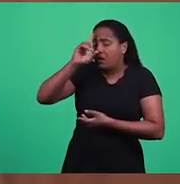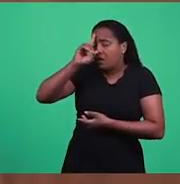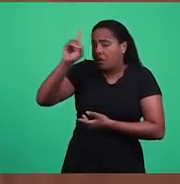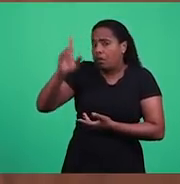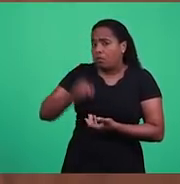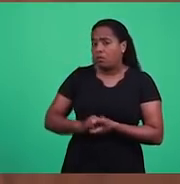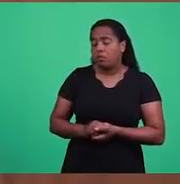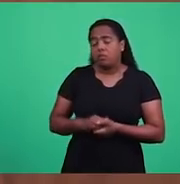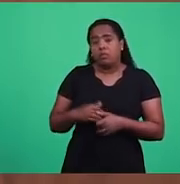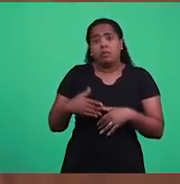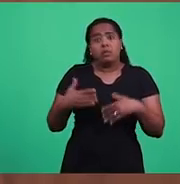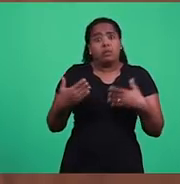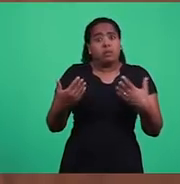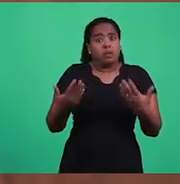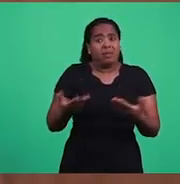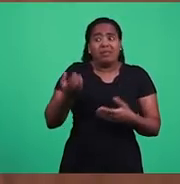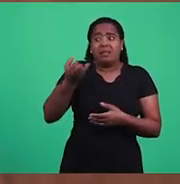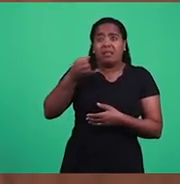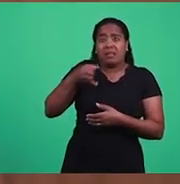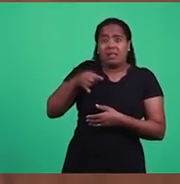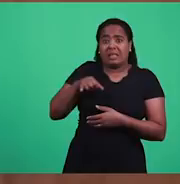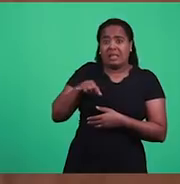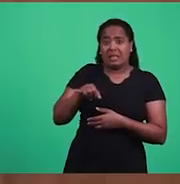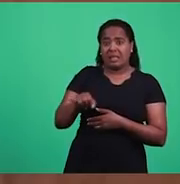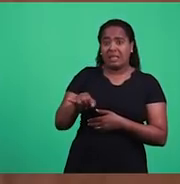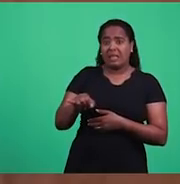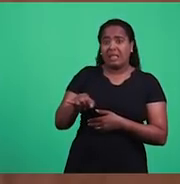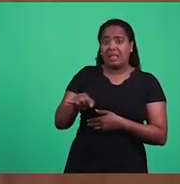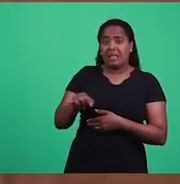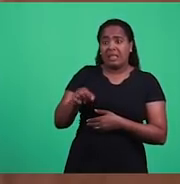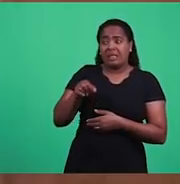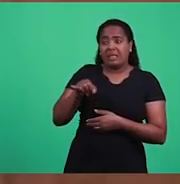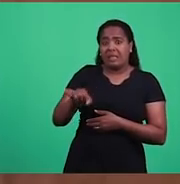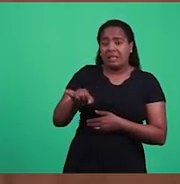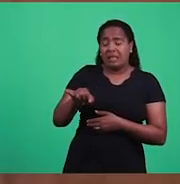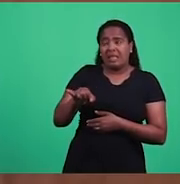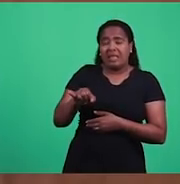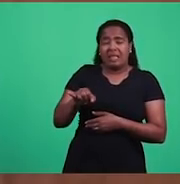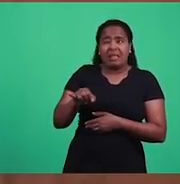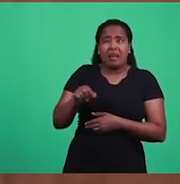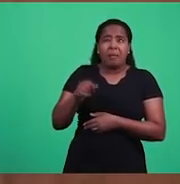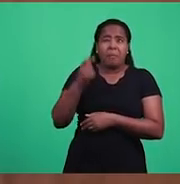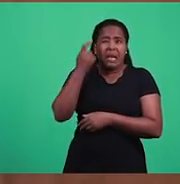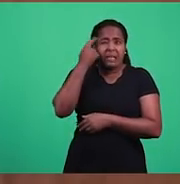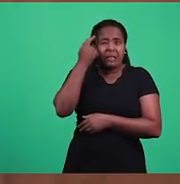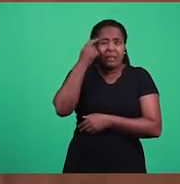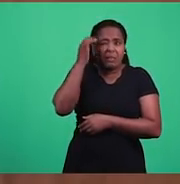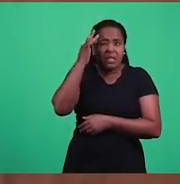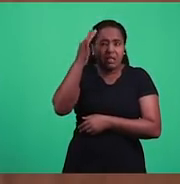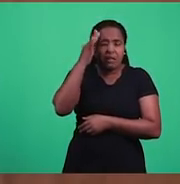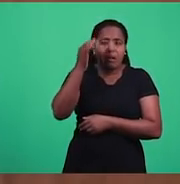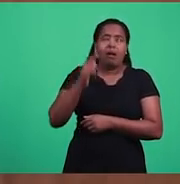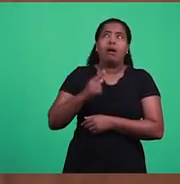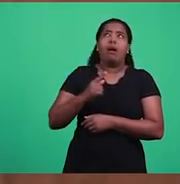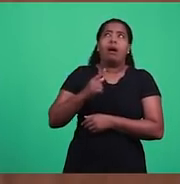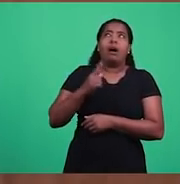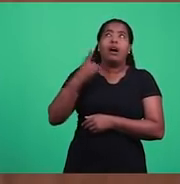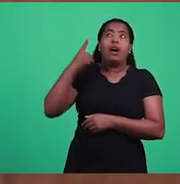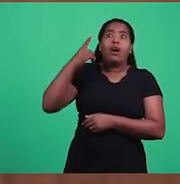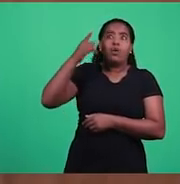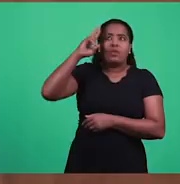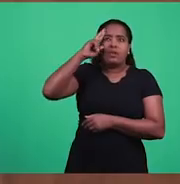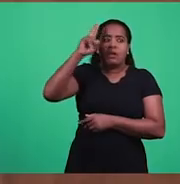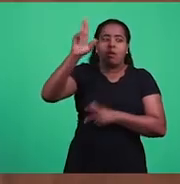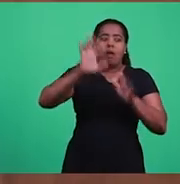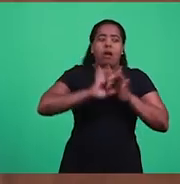quem sabe, o Senhor não permitiu que ela se tornasse rainha para ser usada agora. Que maravilha,